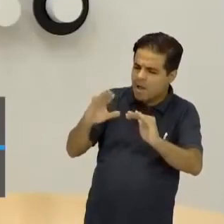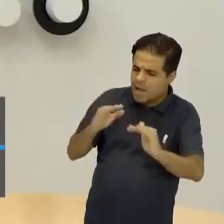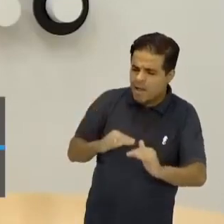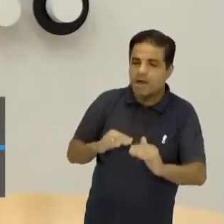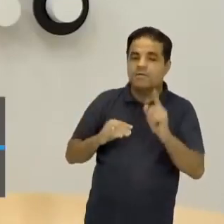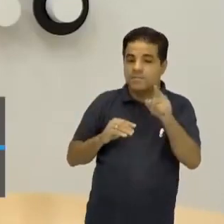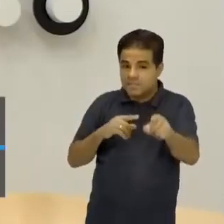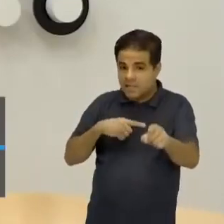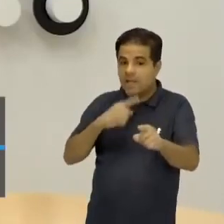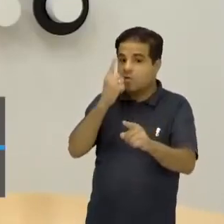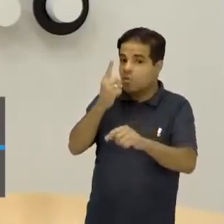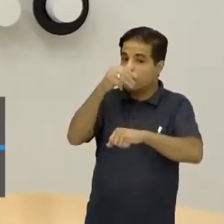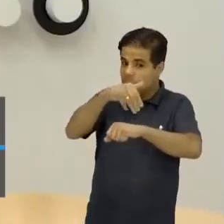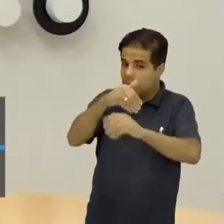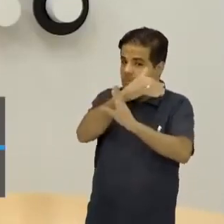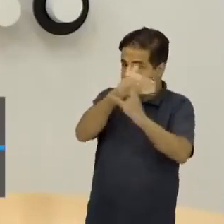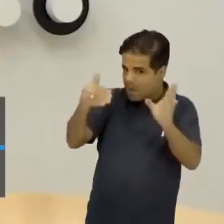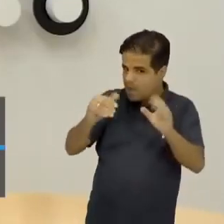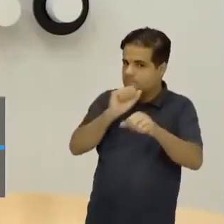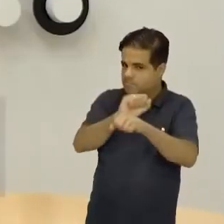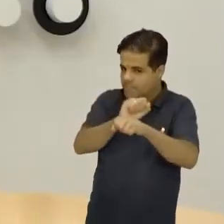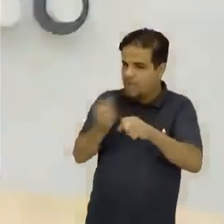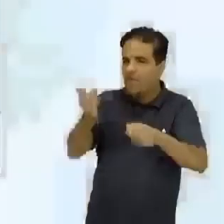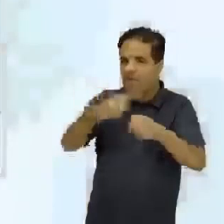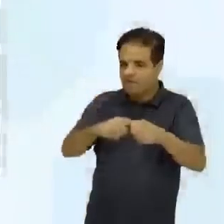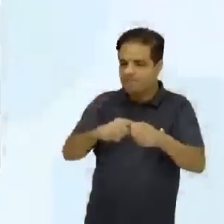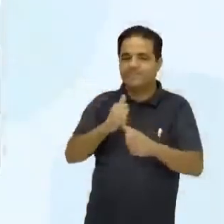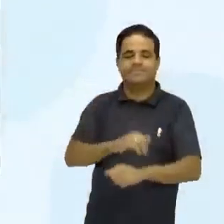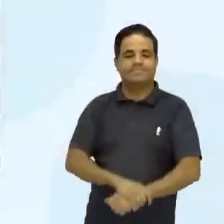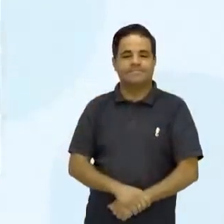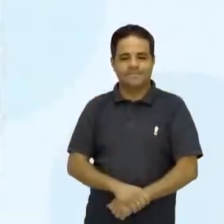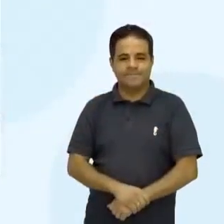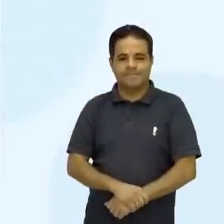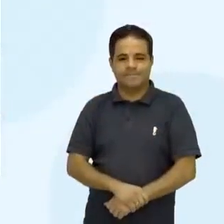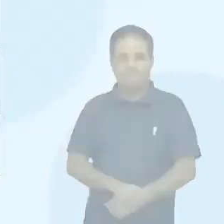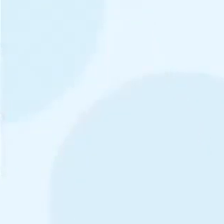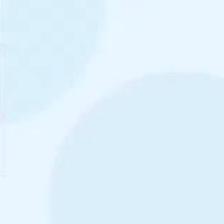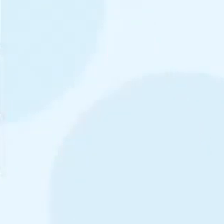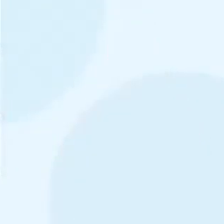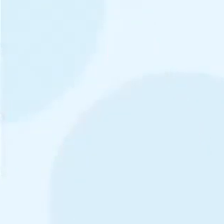vocês terão 1 minuto e meio. A gente já volta, até mais!